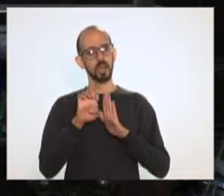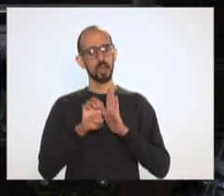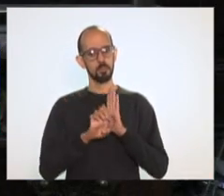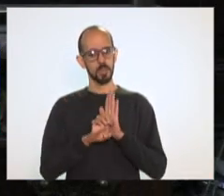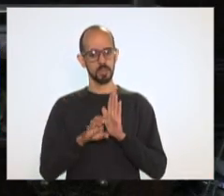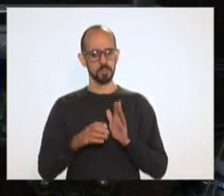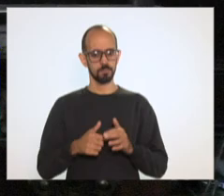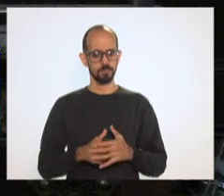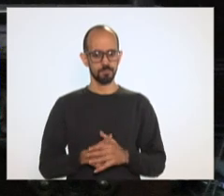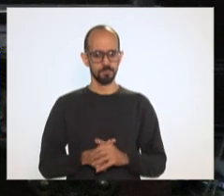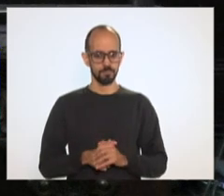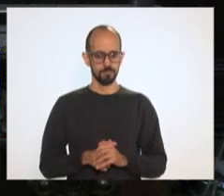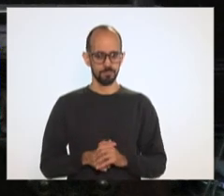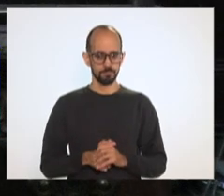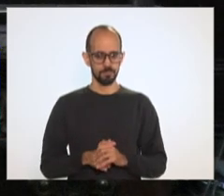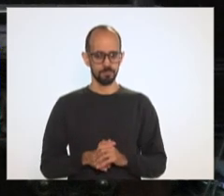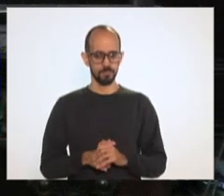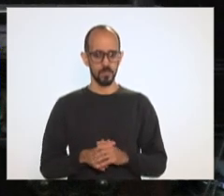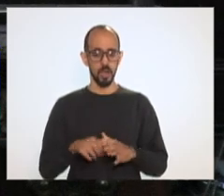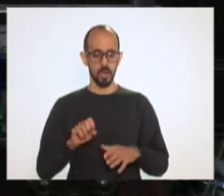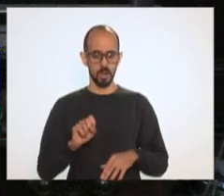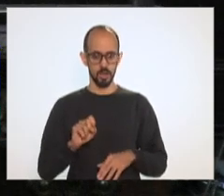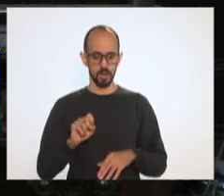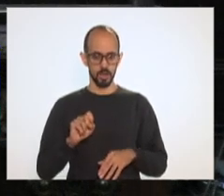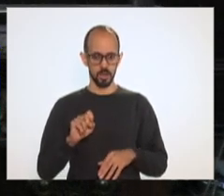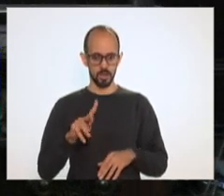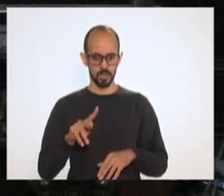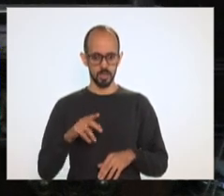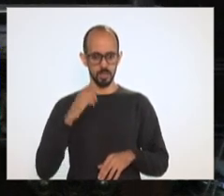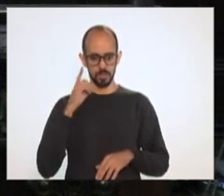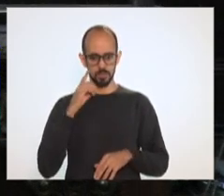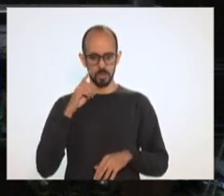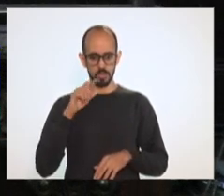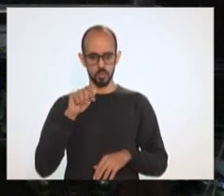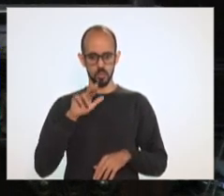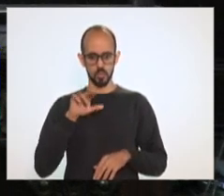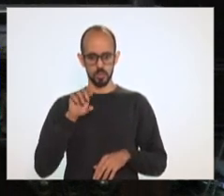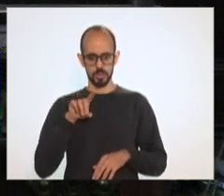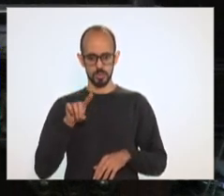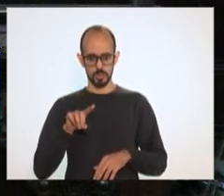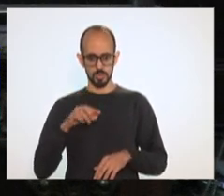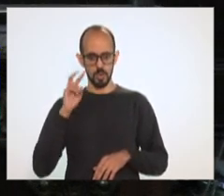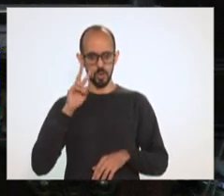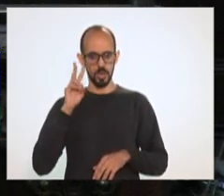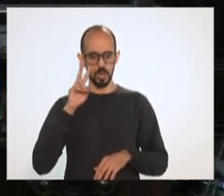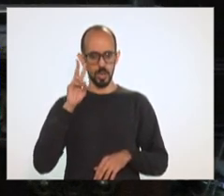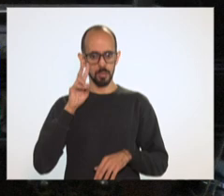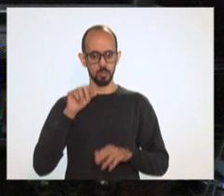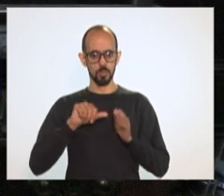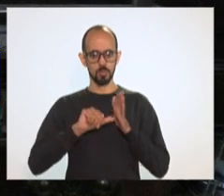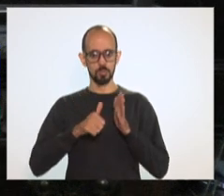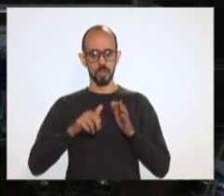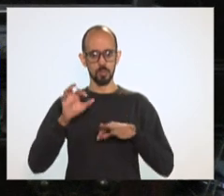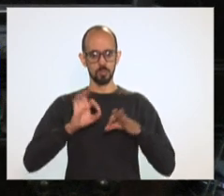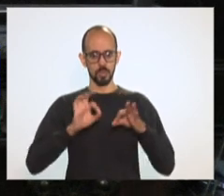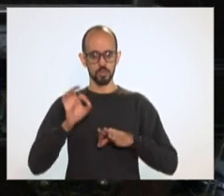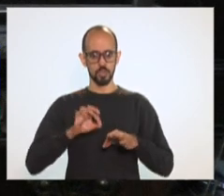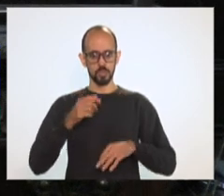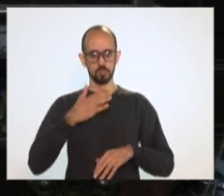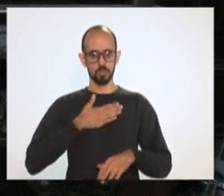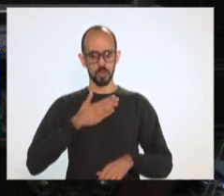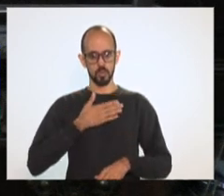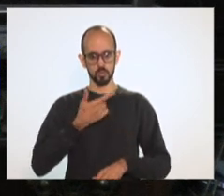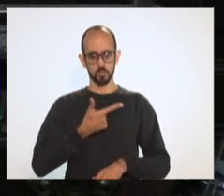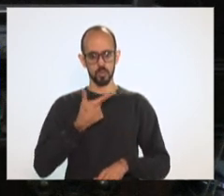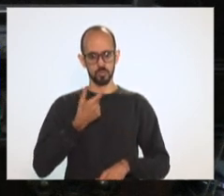eu só contribuir um pouco aqui deputado Luiz e tia eu lembro que o primeiro projeto que eu apresentei em 2011 o primeiro projeto